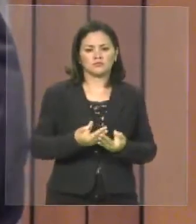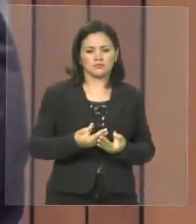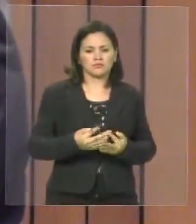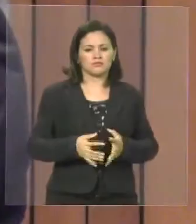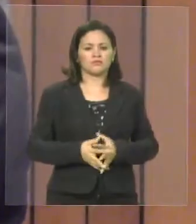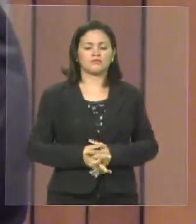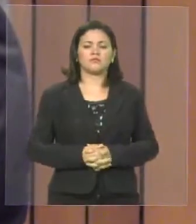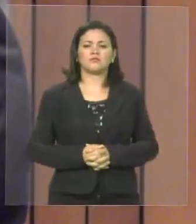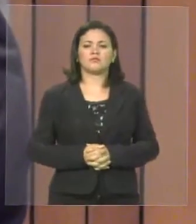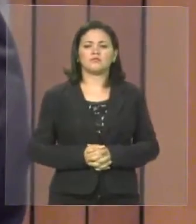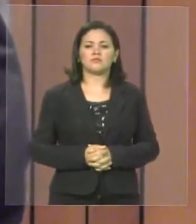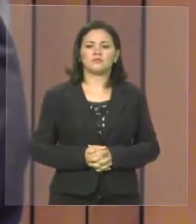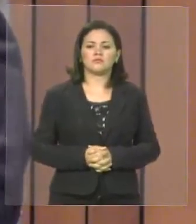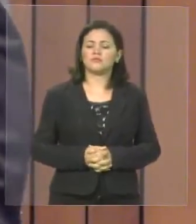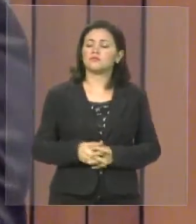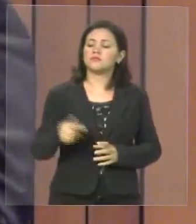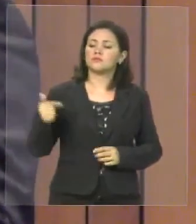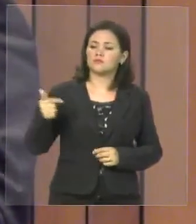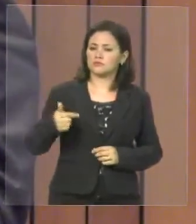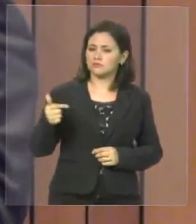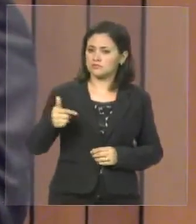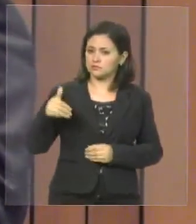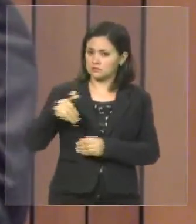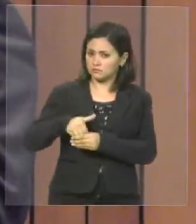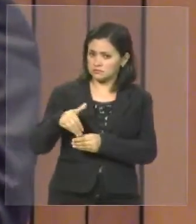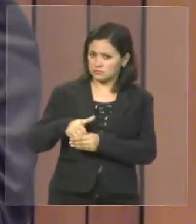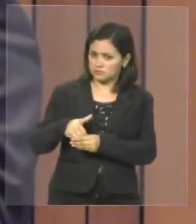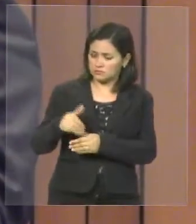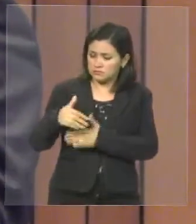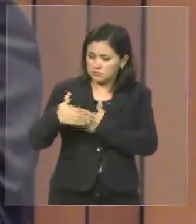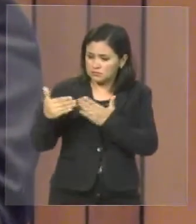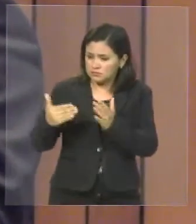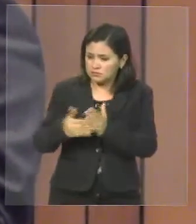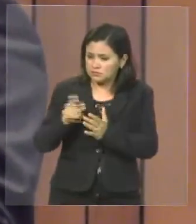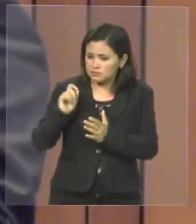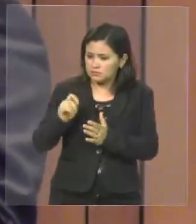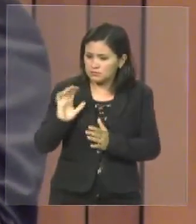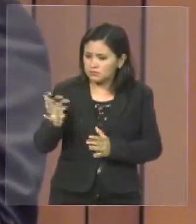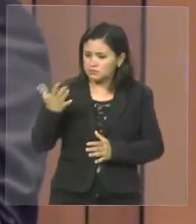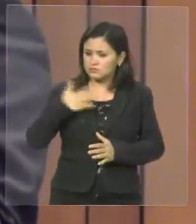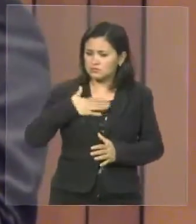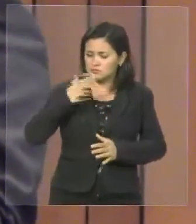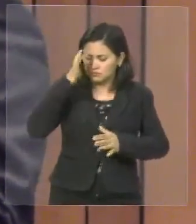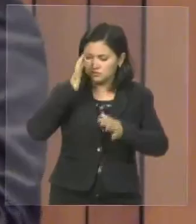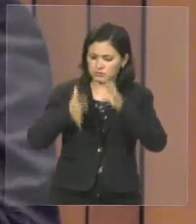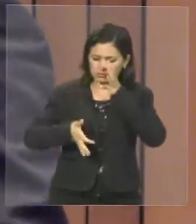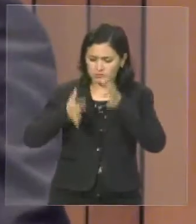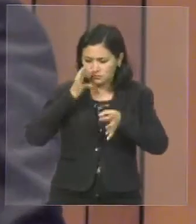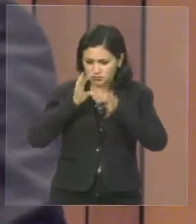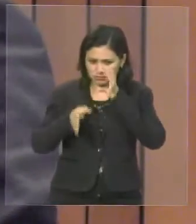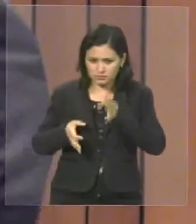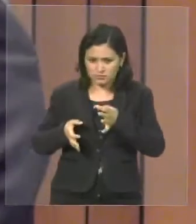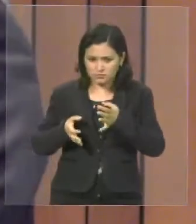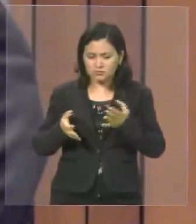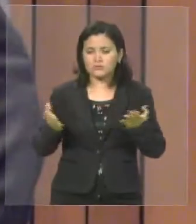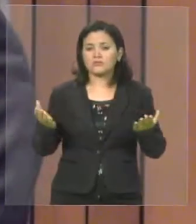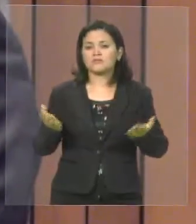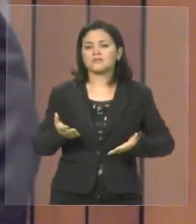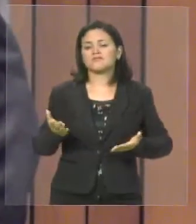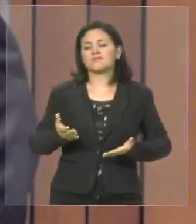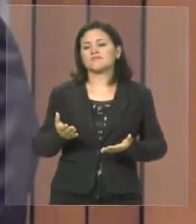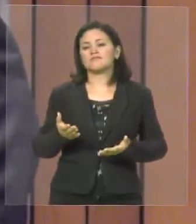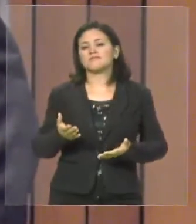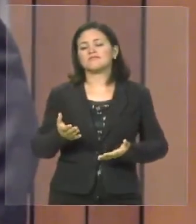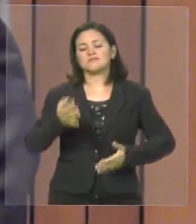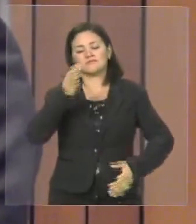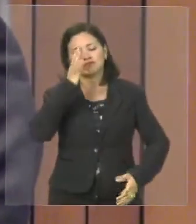Ao passar o segundo turno, tudo aquilo que sofremos de forma covarde, passamos a observar com o